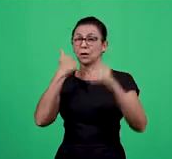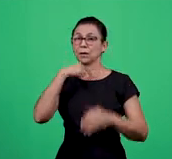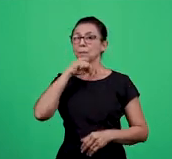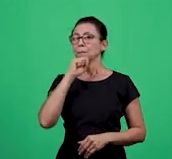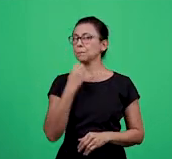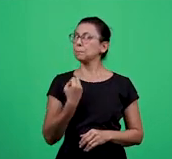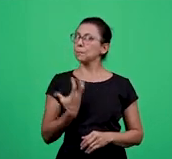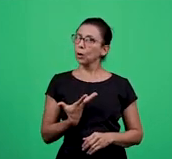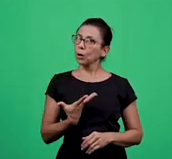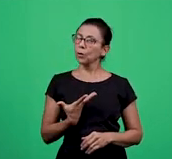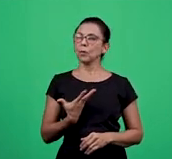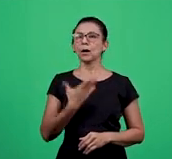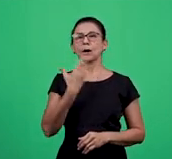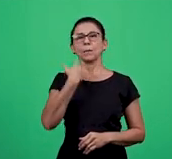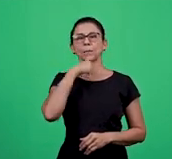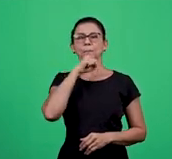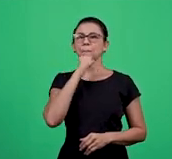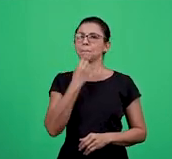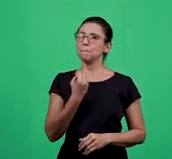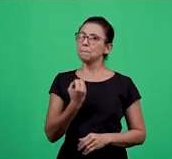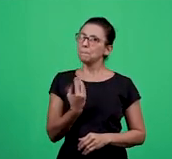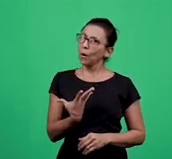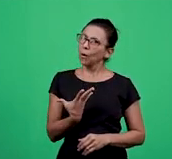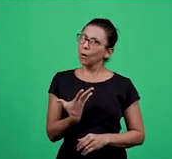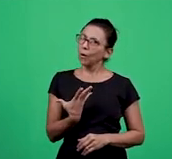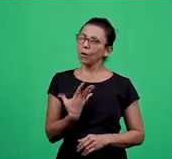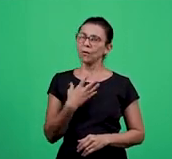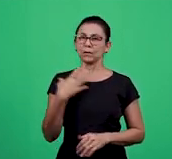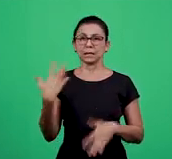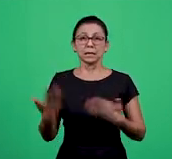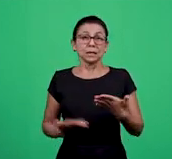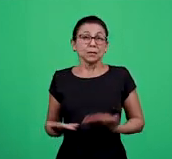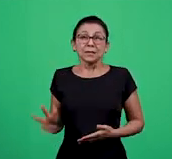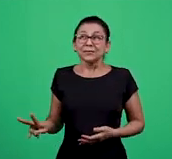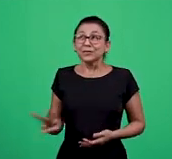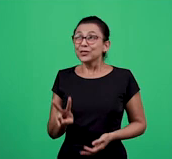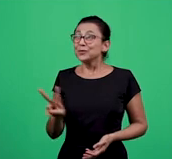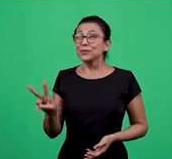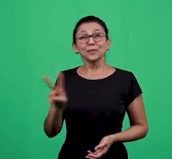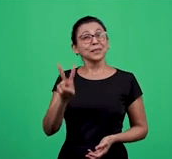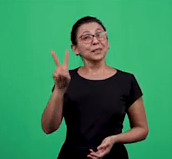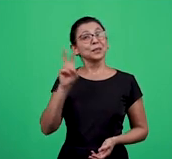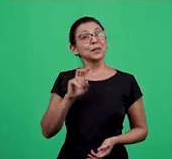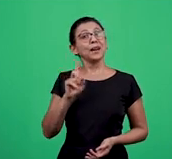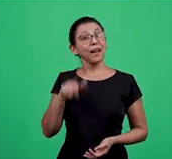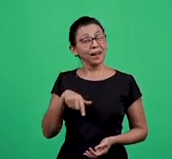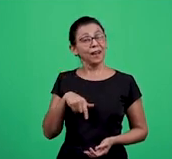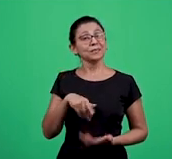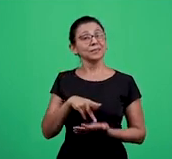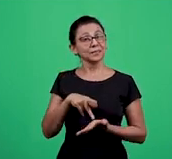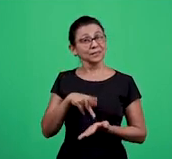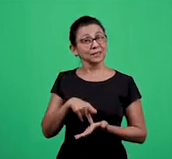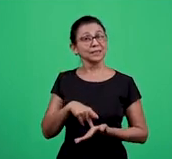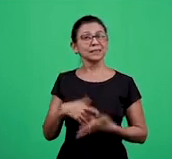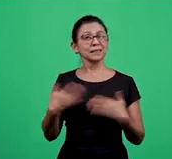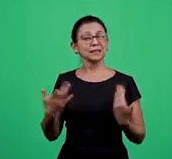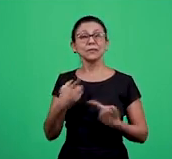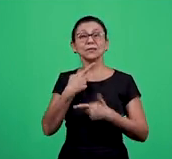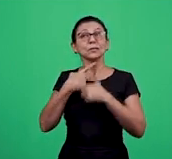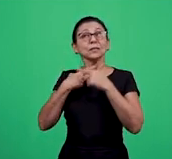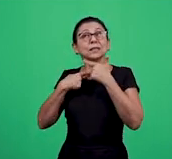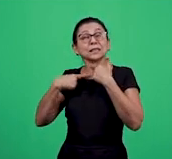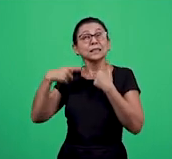mãe, como ser um bom pai, como ser um servo de valor. Isso o Senhor quer para nós, que venhamos a